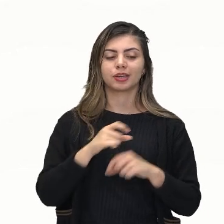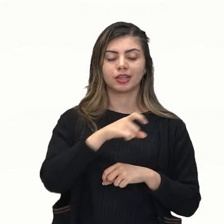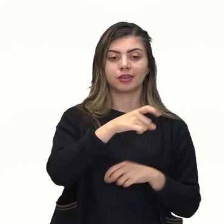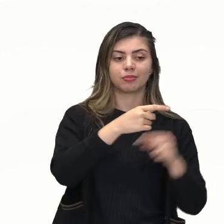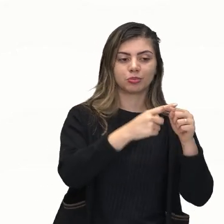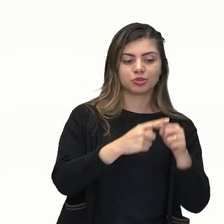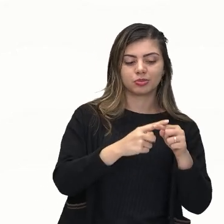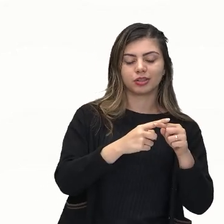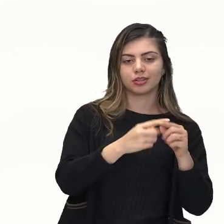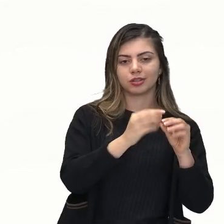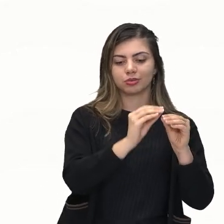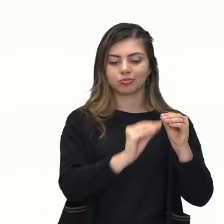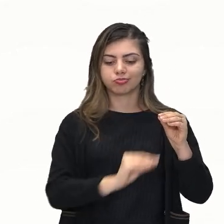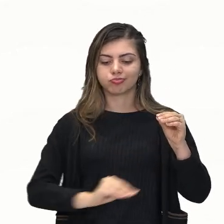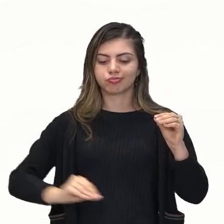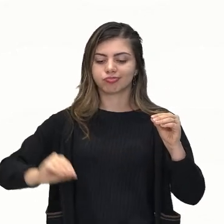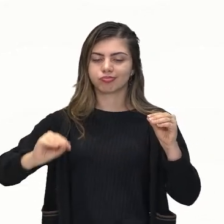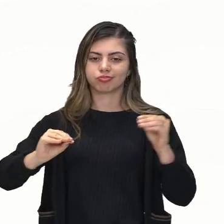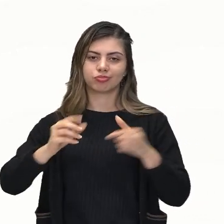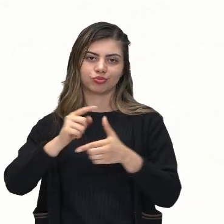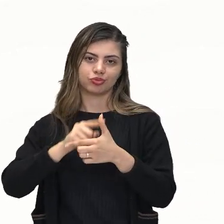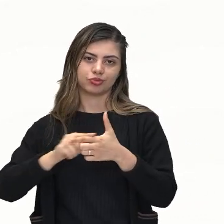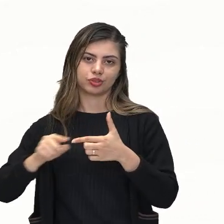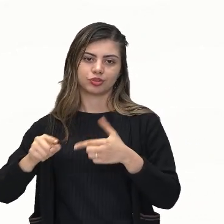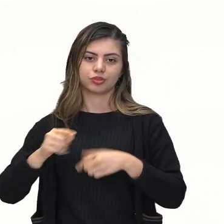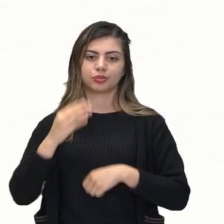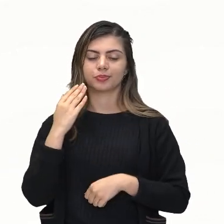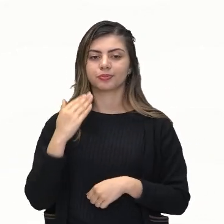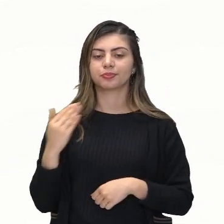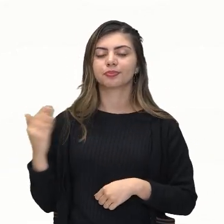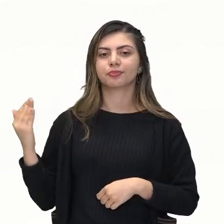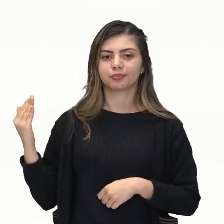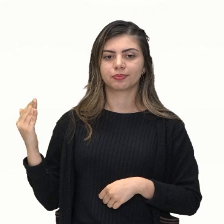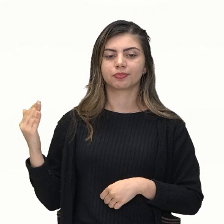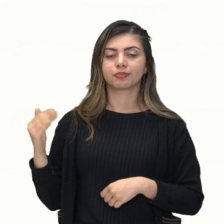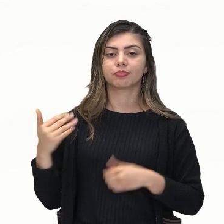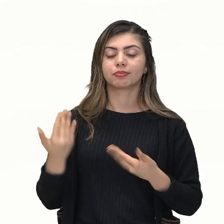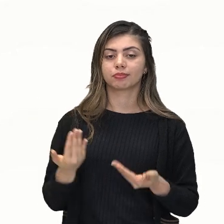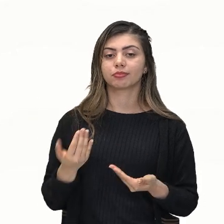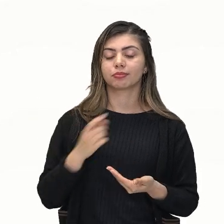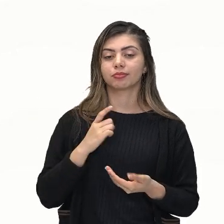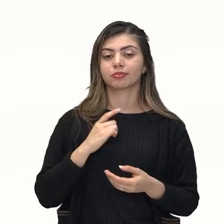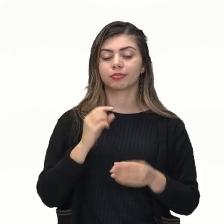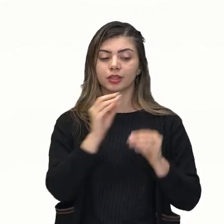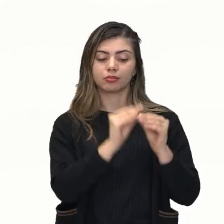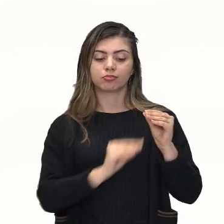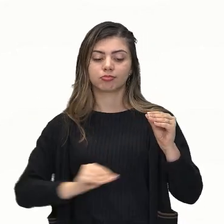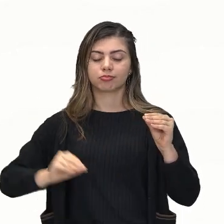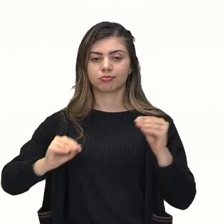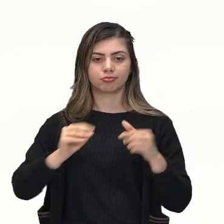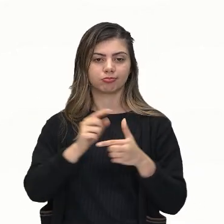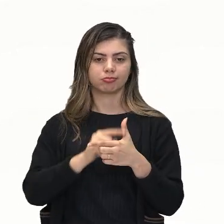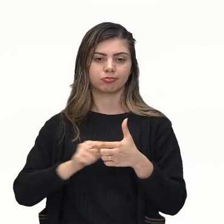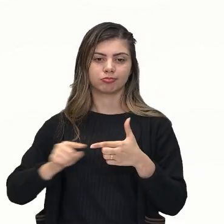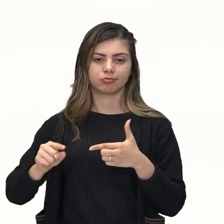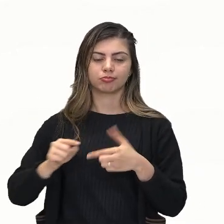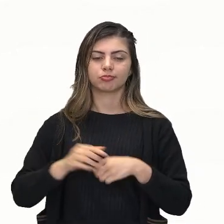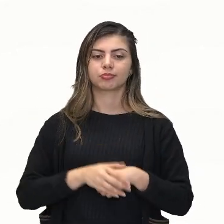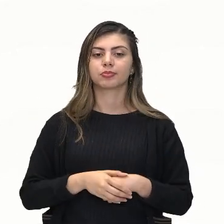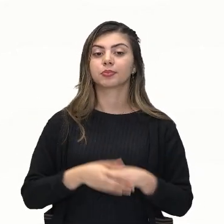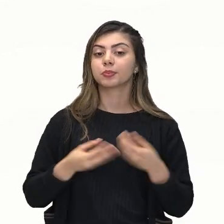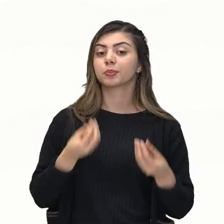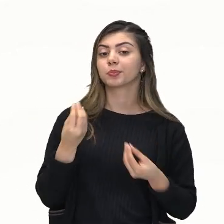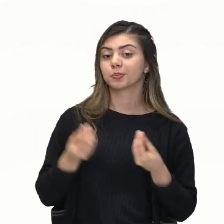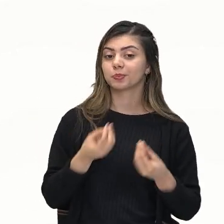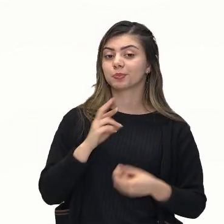Tá? Então, fazendo a sua operação inversa, estava multiplicando, passa dividindo. E aí? E